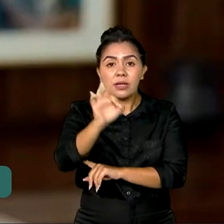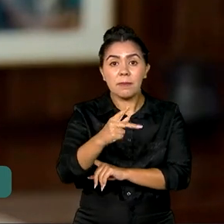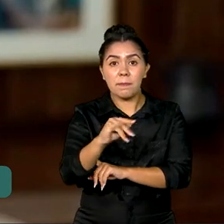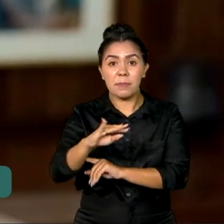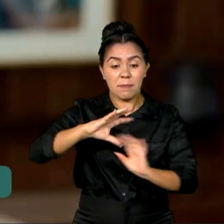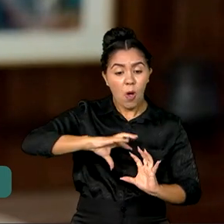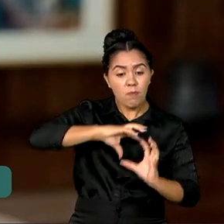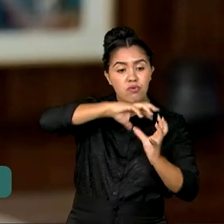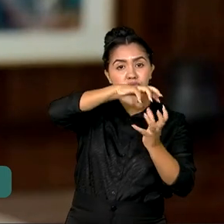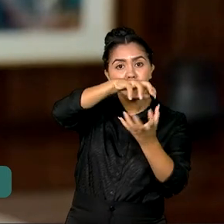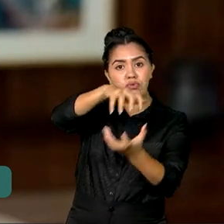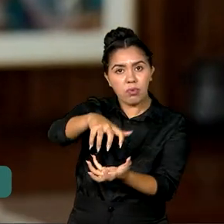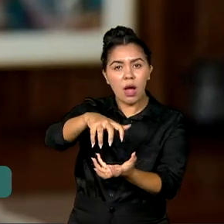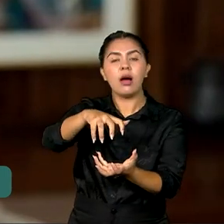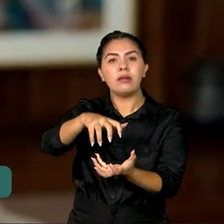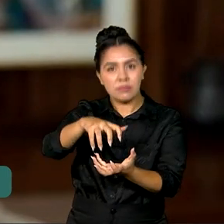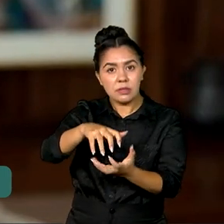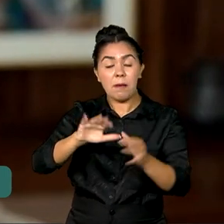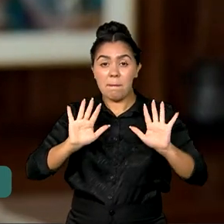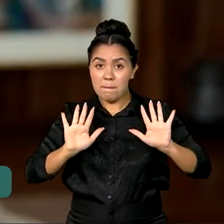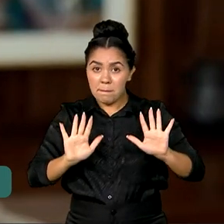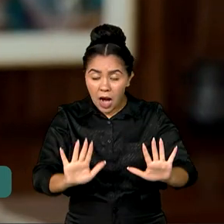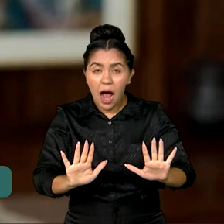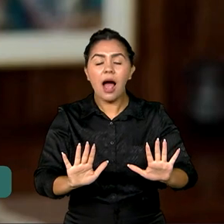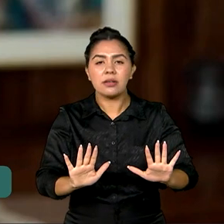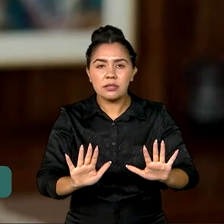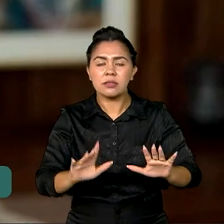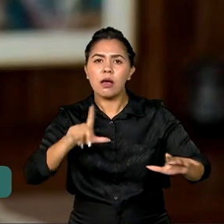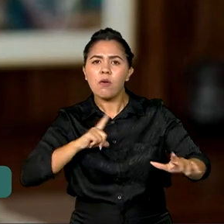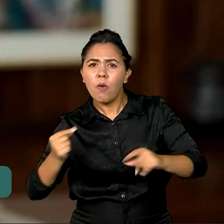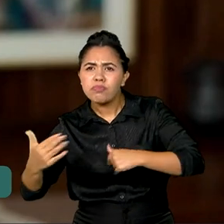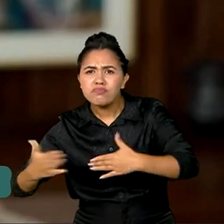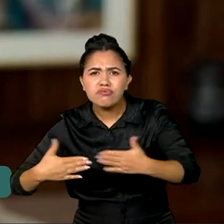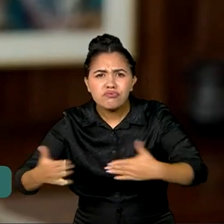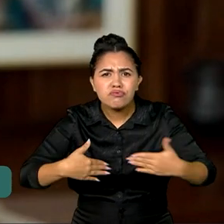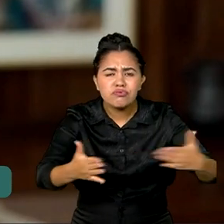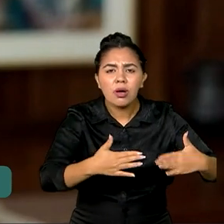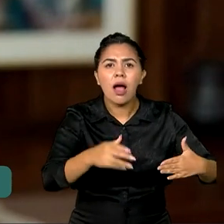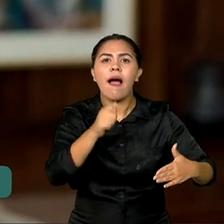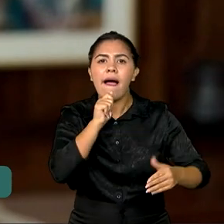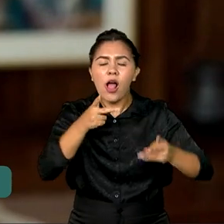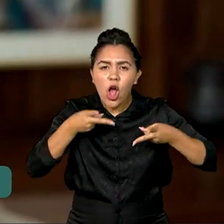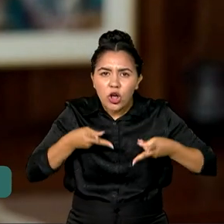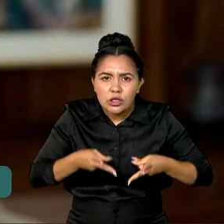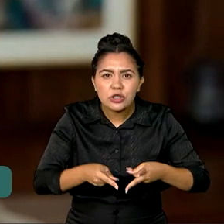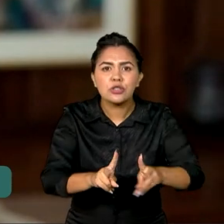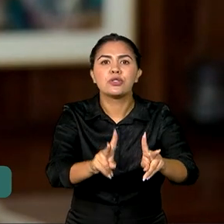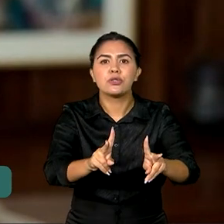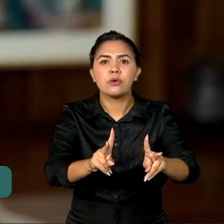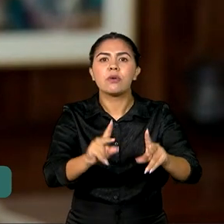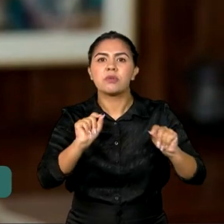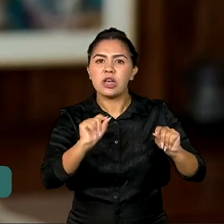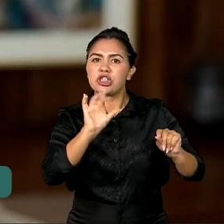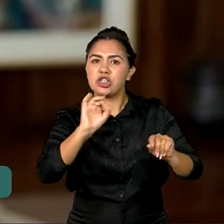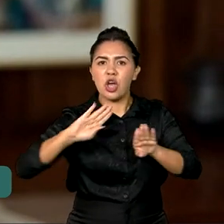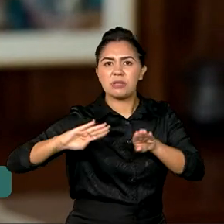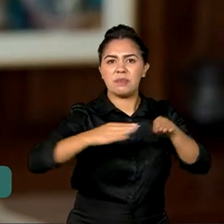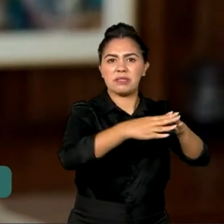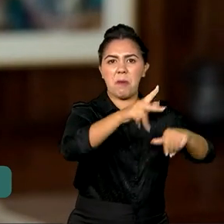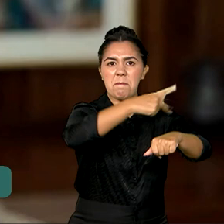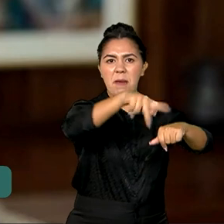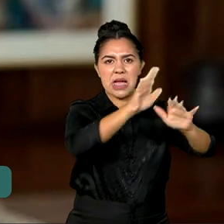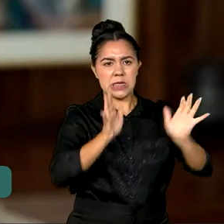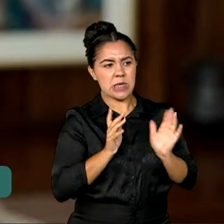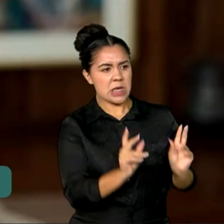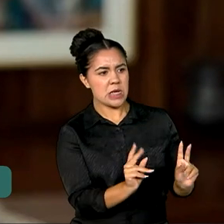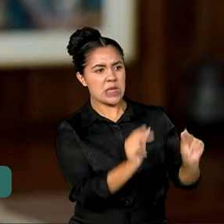por paridade de poder de compra. Entretanto, os fluxos financeiros continuam seguindo para nações ricas. É um plano